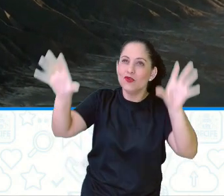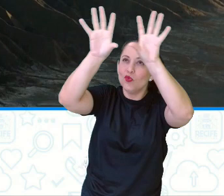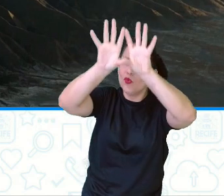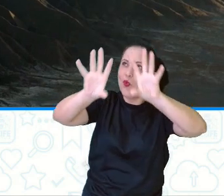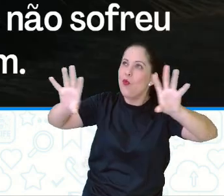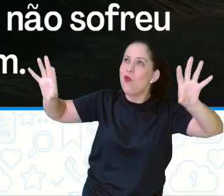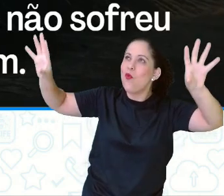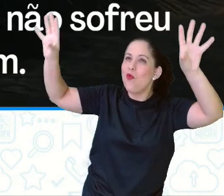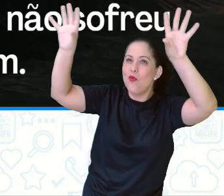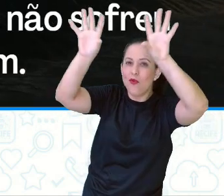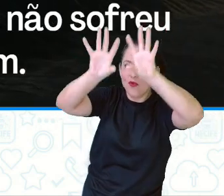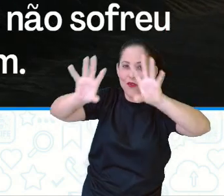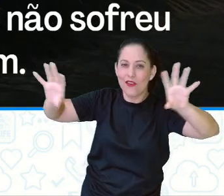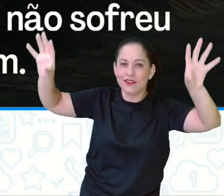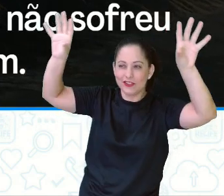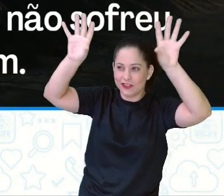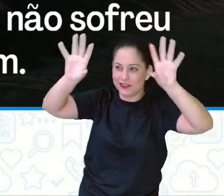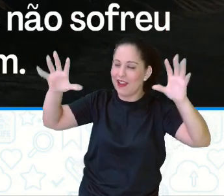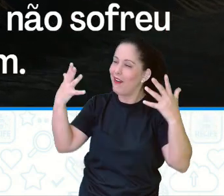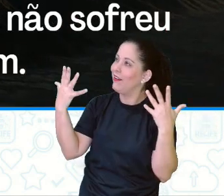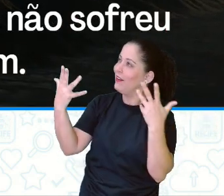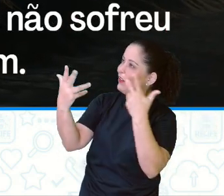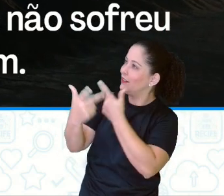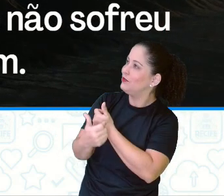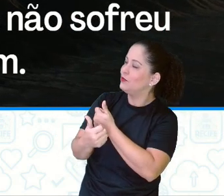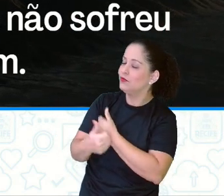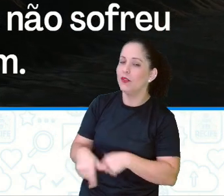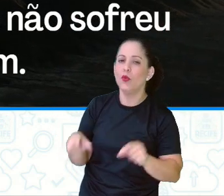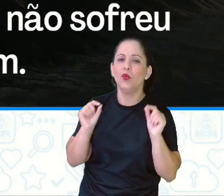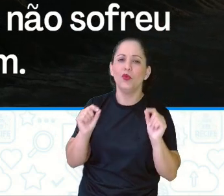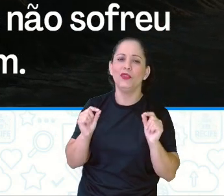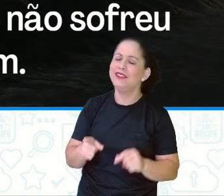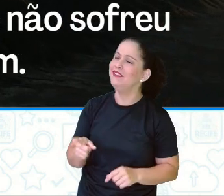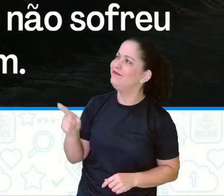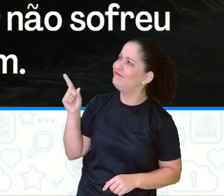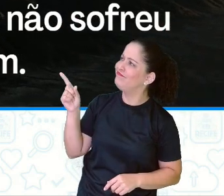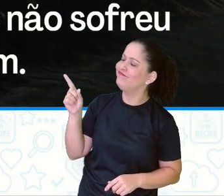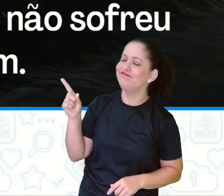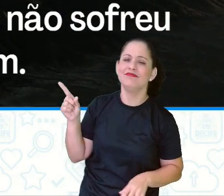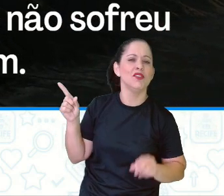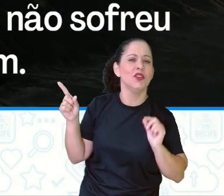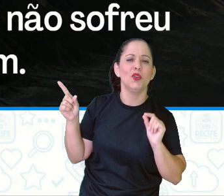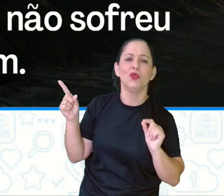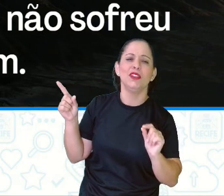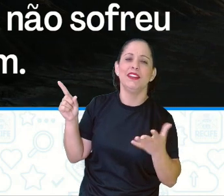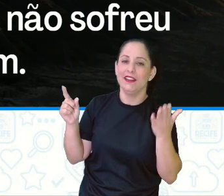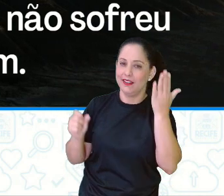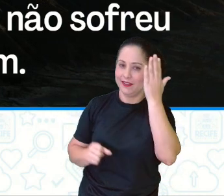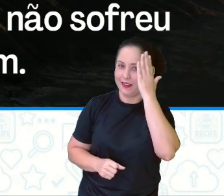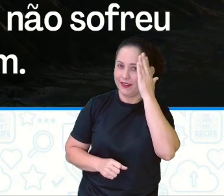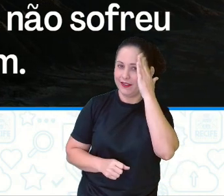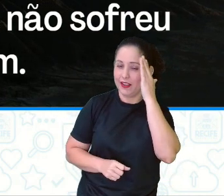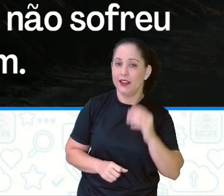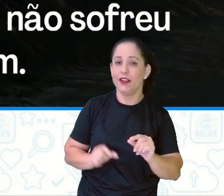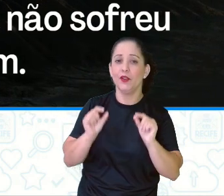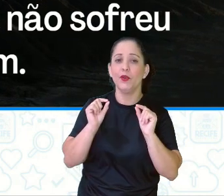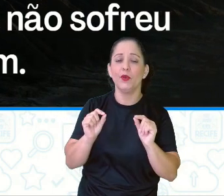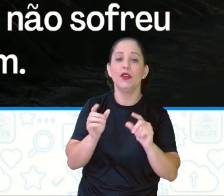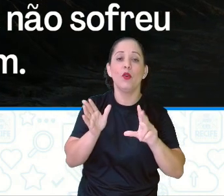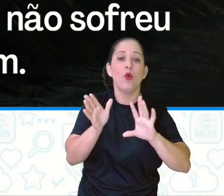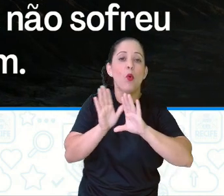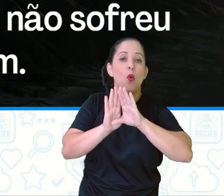fundo, tudo muito bonito, né? Então, o que eu trouxe isso aqui? Eu trouxe isso aqui para a gente entender o que significa esse conceito